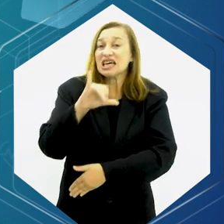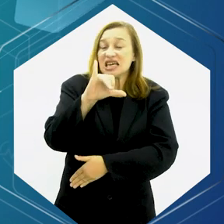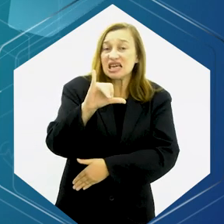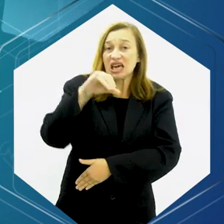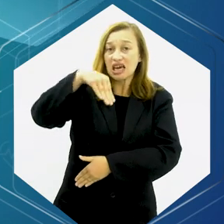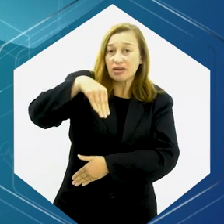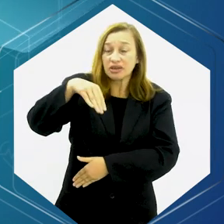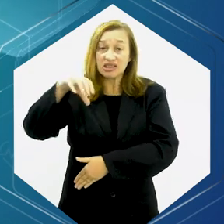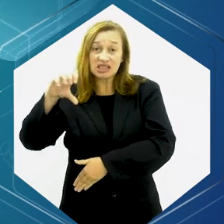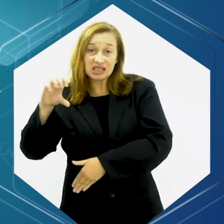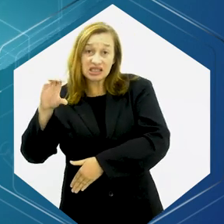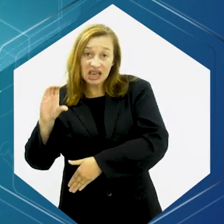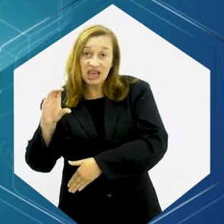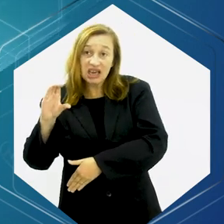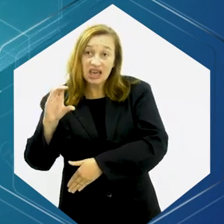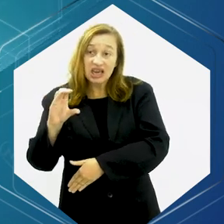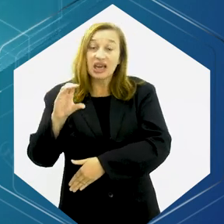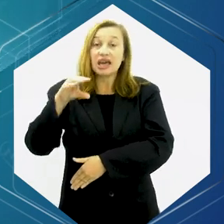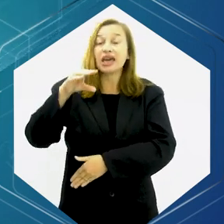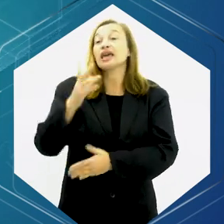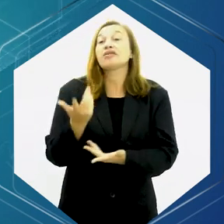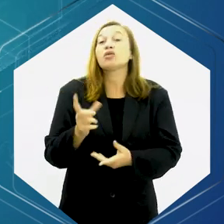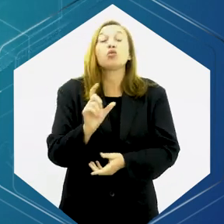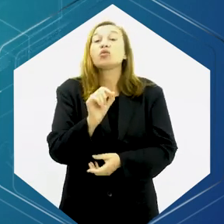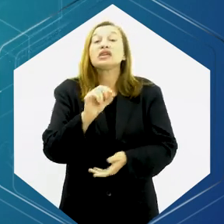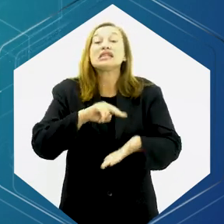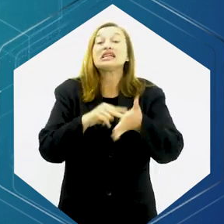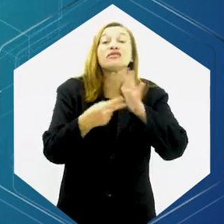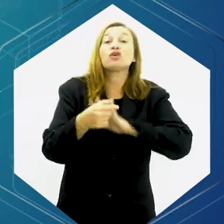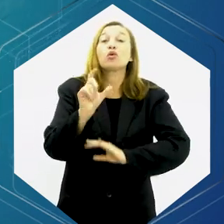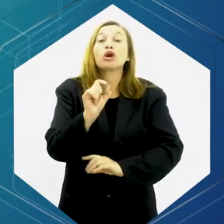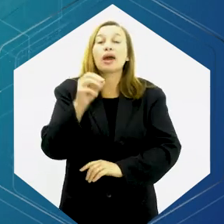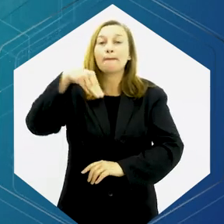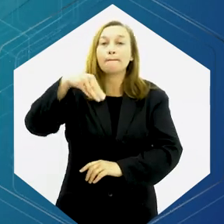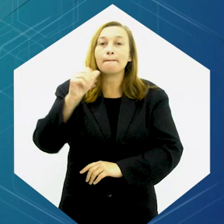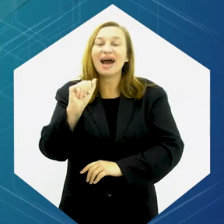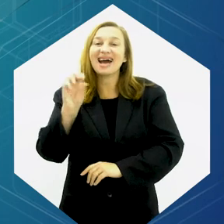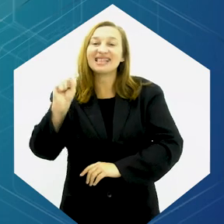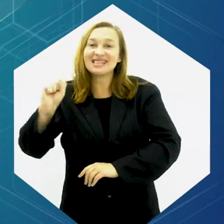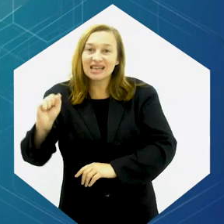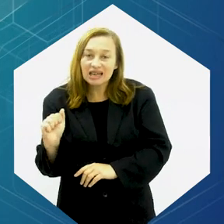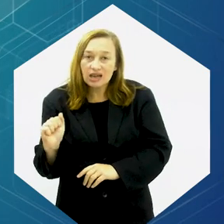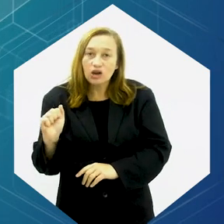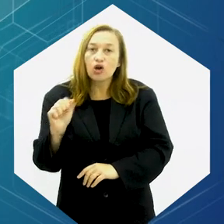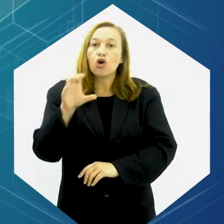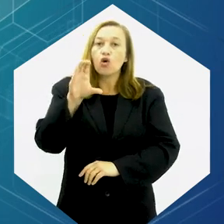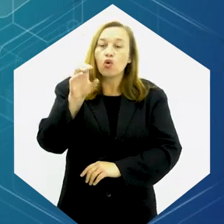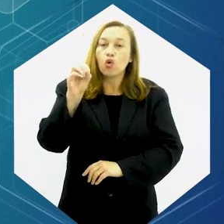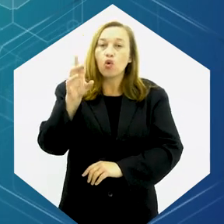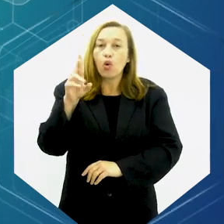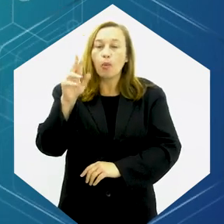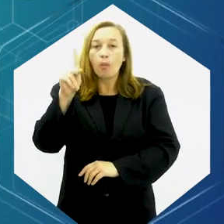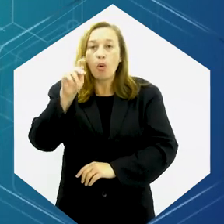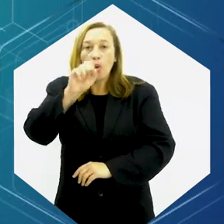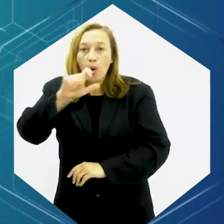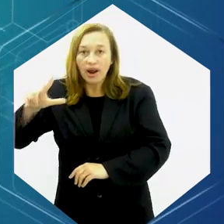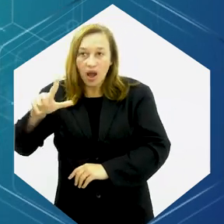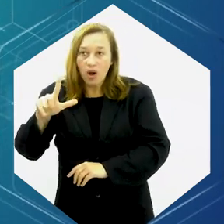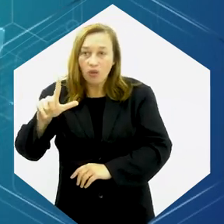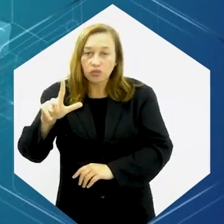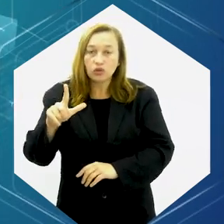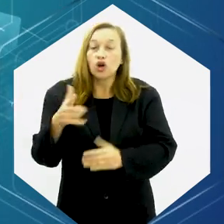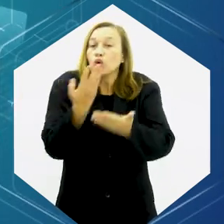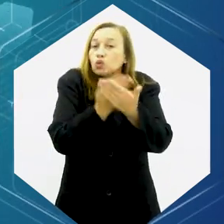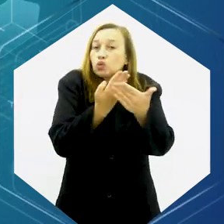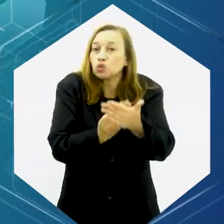é o índice de massa corporal eh para crianças abaixo de 10 anos então a Esse estudo né Foi um objetivo